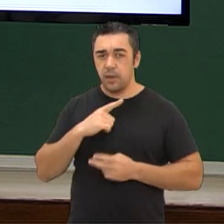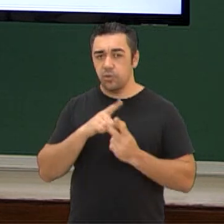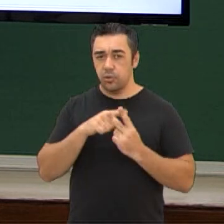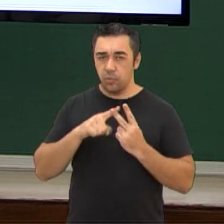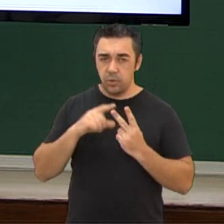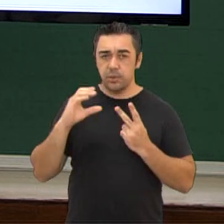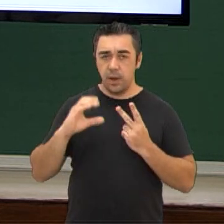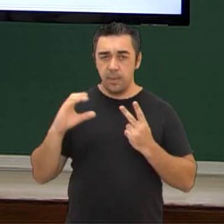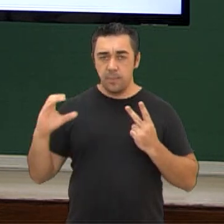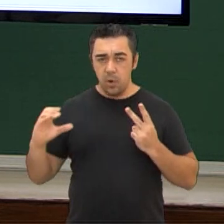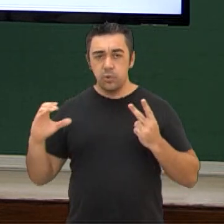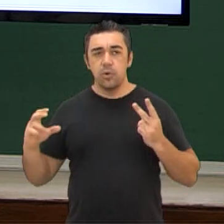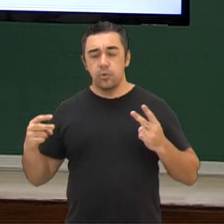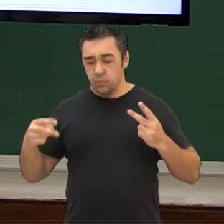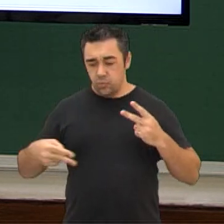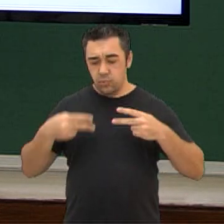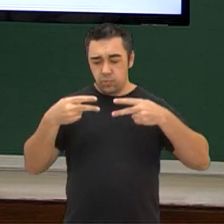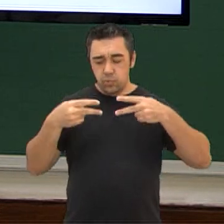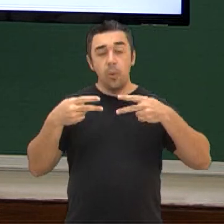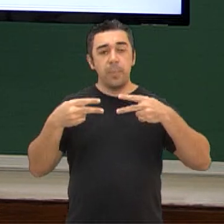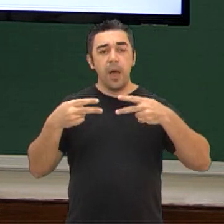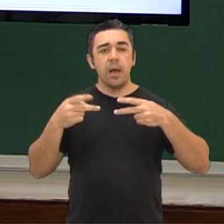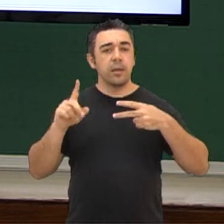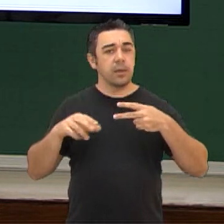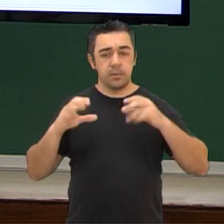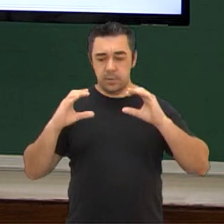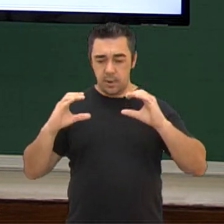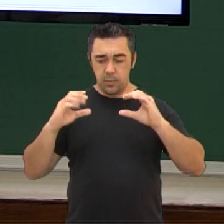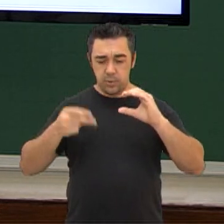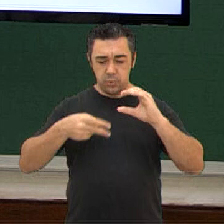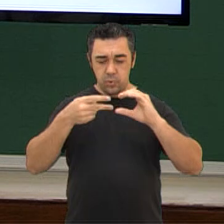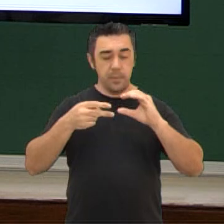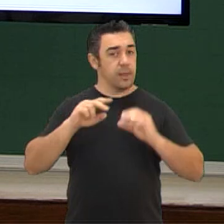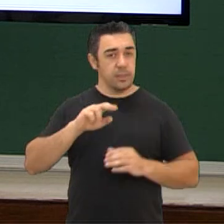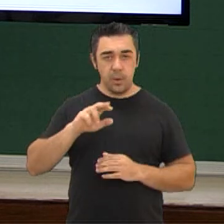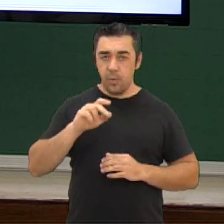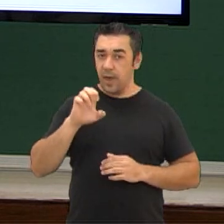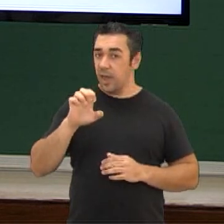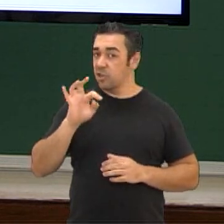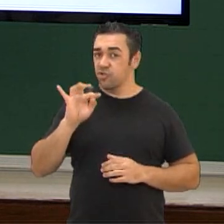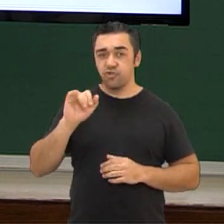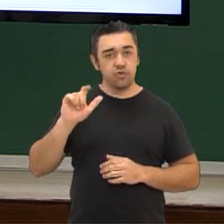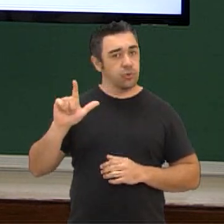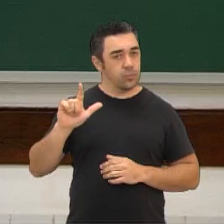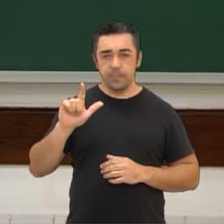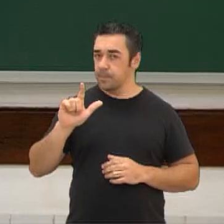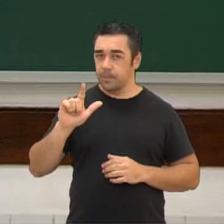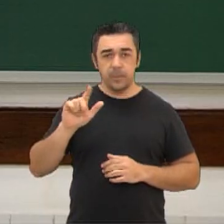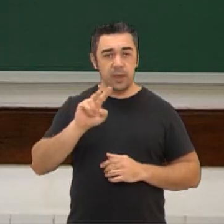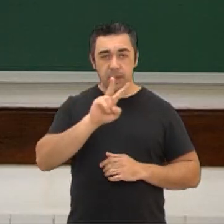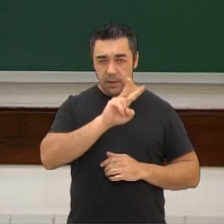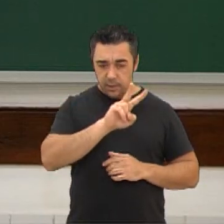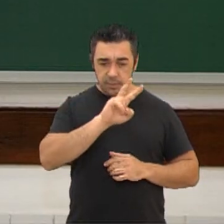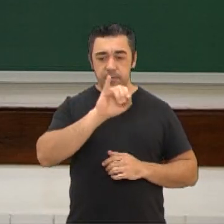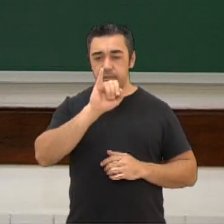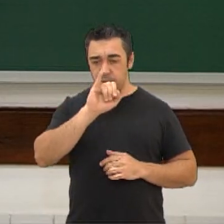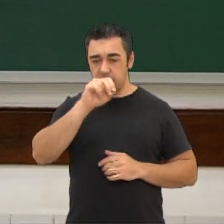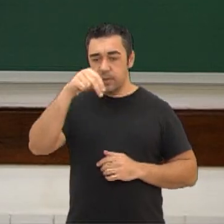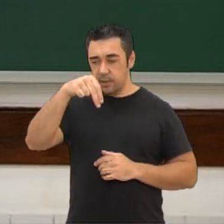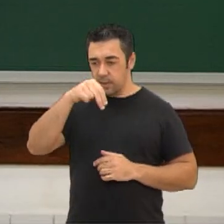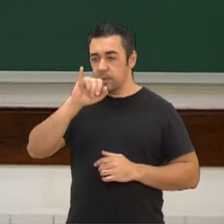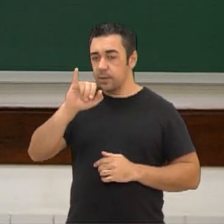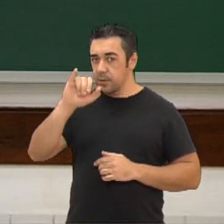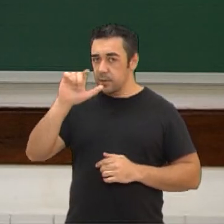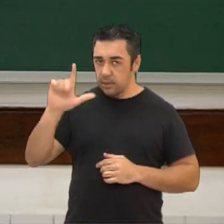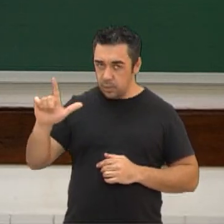uma dupla ligação entre eles, não é o etil. Já pedi para vocês anotarem, inclusive, né? Se você puder ter aquele seu dicionário da química,